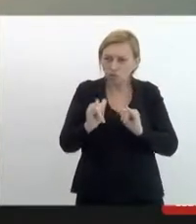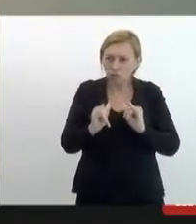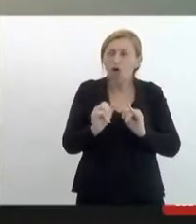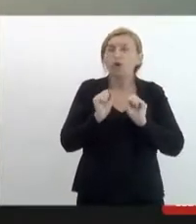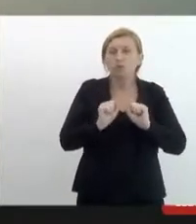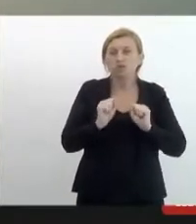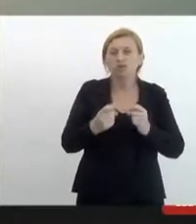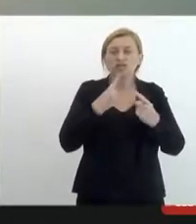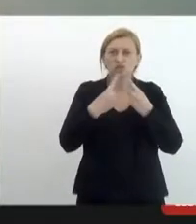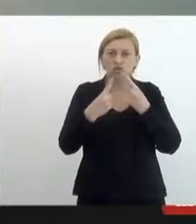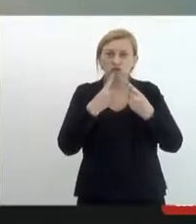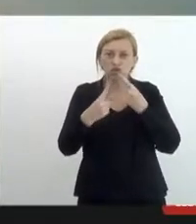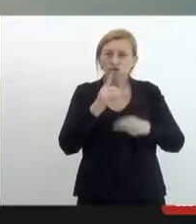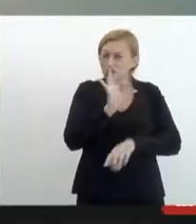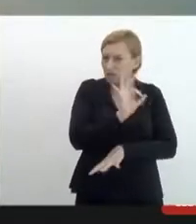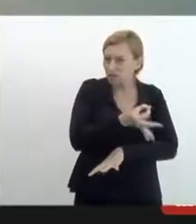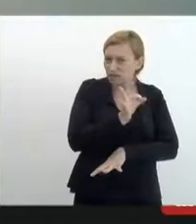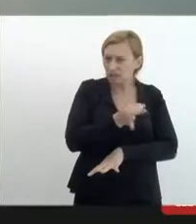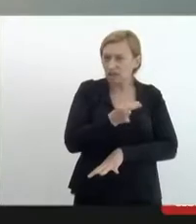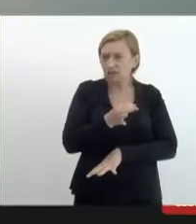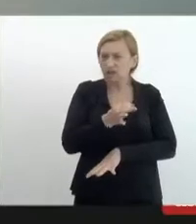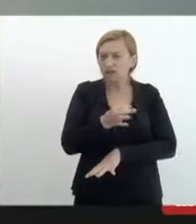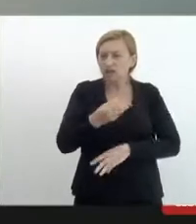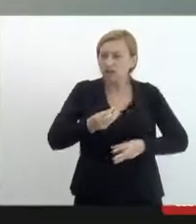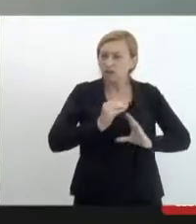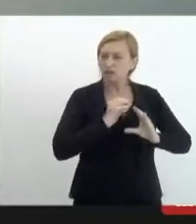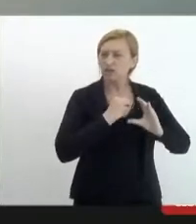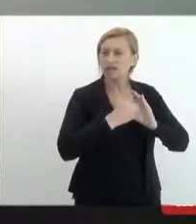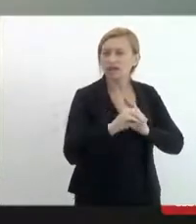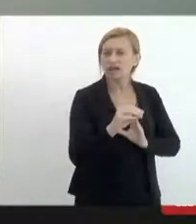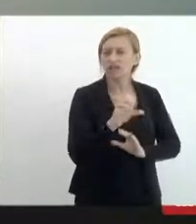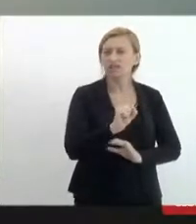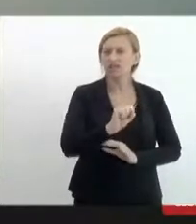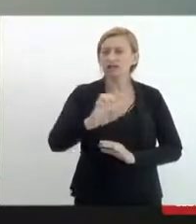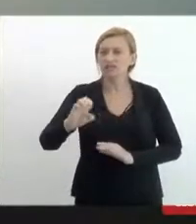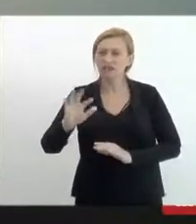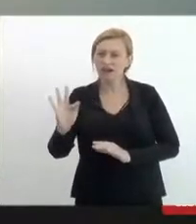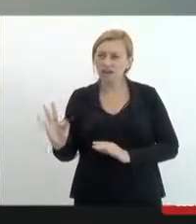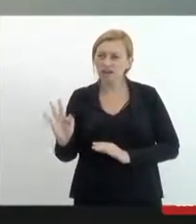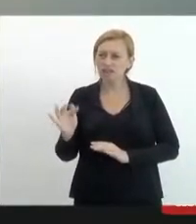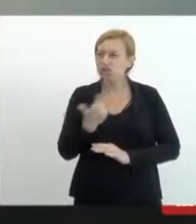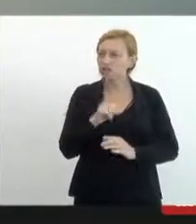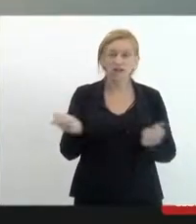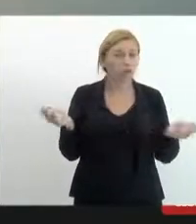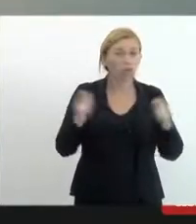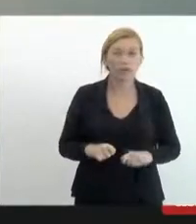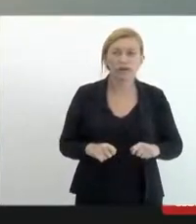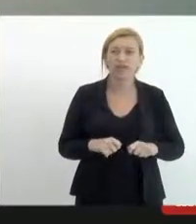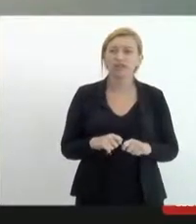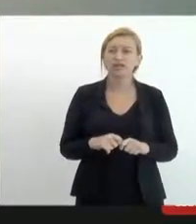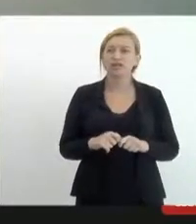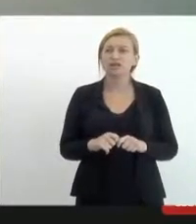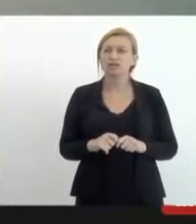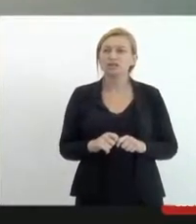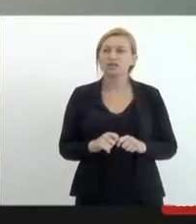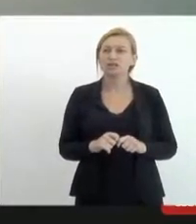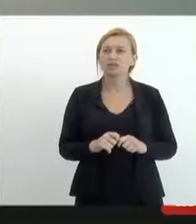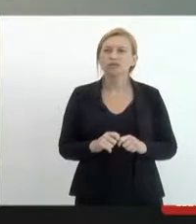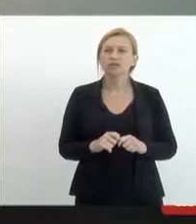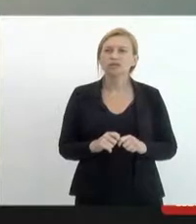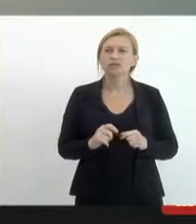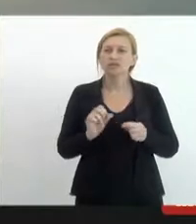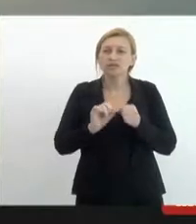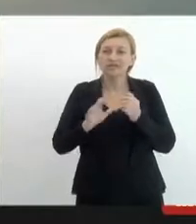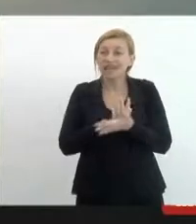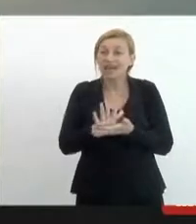estar discutindo judicialmente, olha, eu entreguei para a Cefaz, mas a Cefaz não tem capacidade, não tem competência para fazer